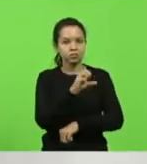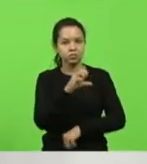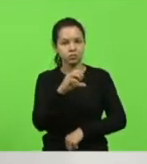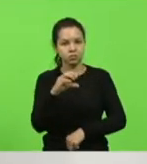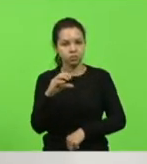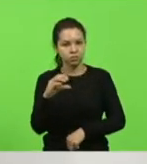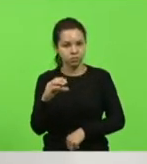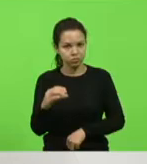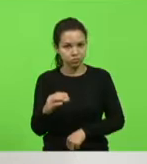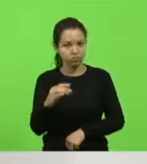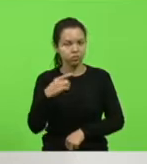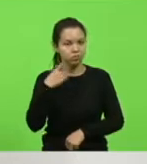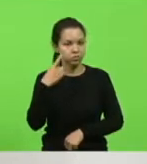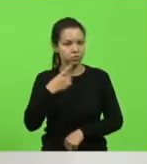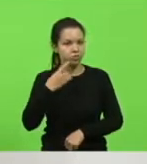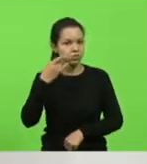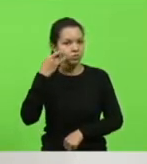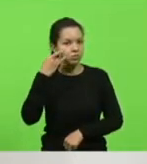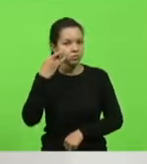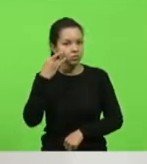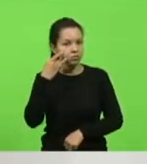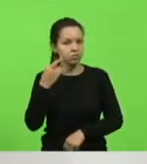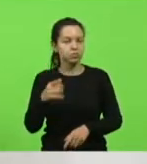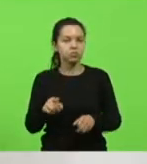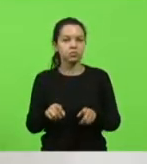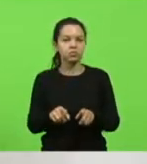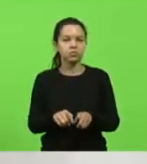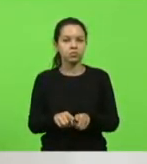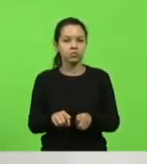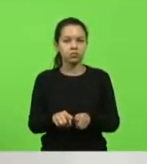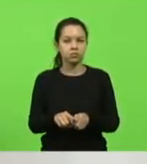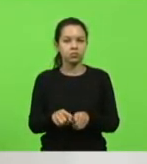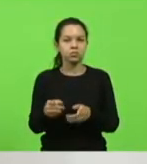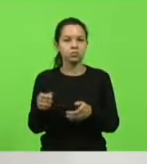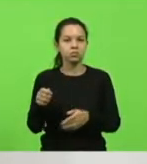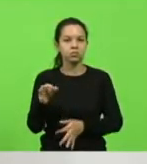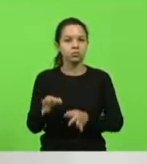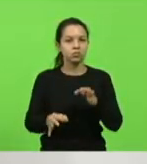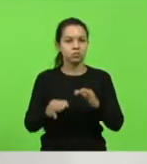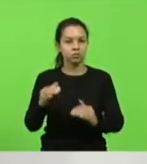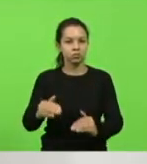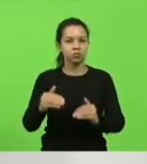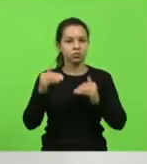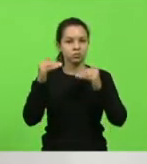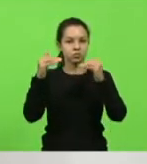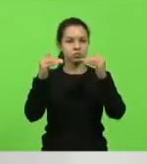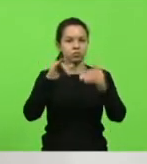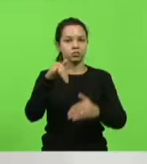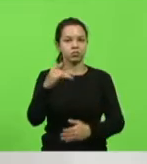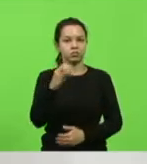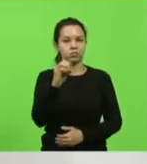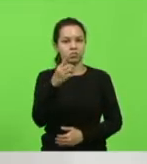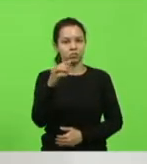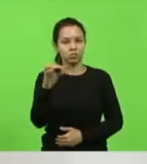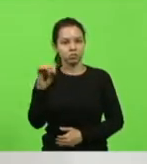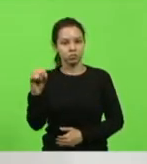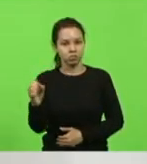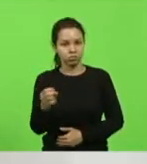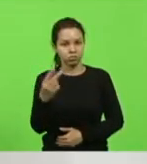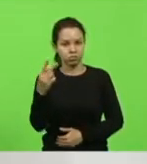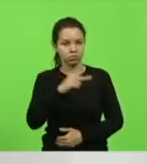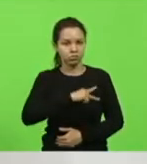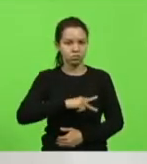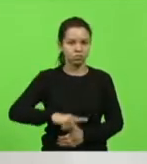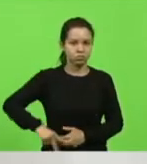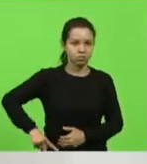Mauro de Nadal o excelentíssimo Desembargador João Henrique Blasi vice-presidente do Tribunal